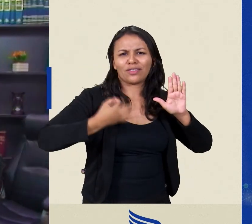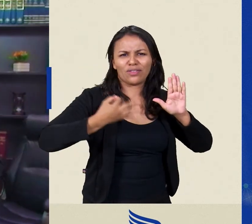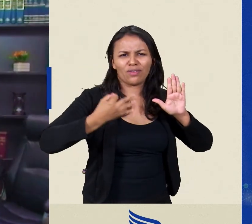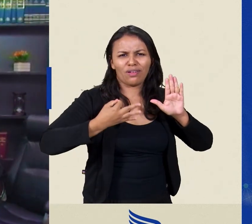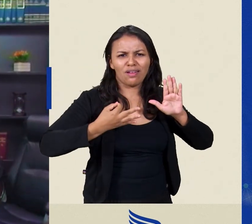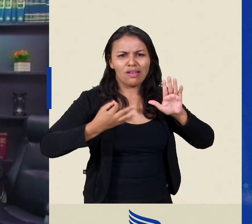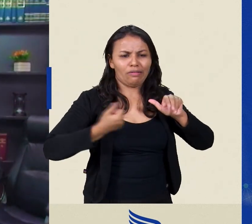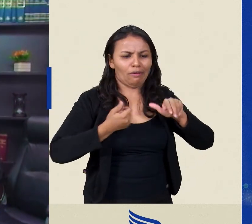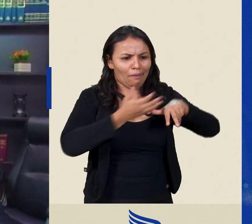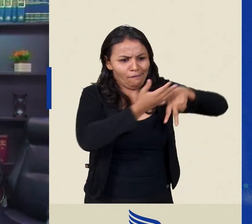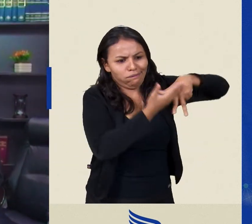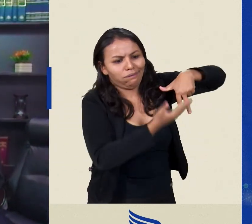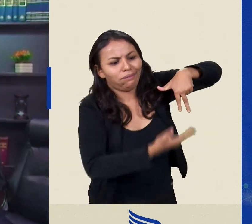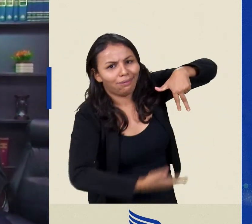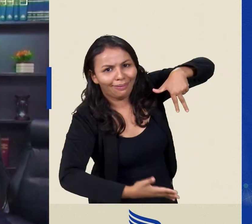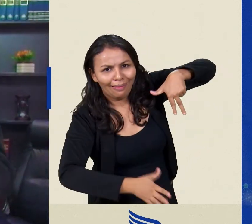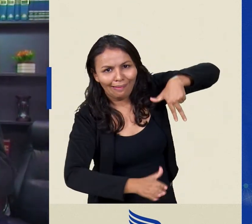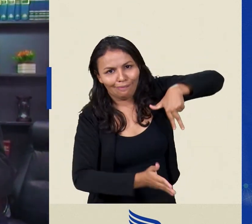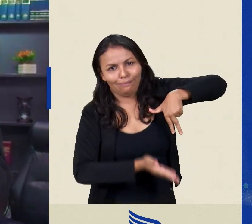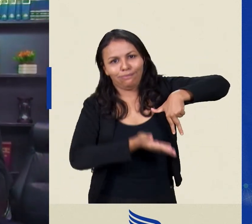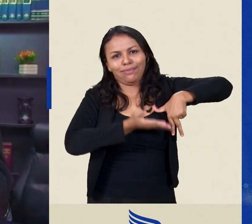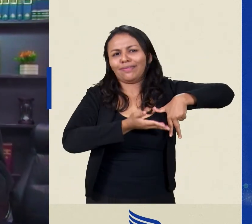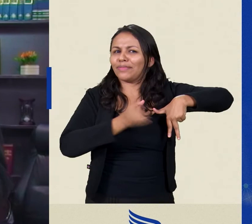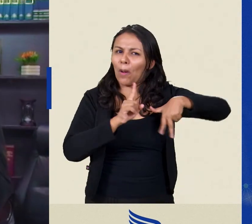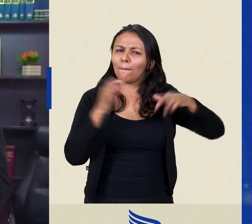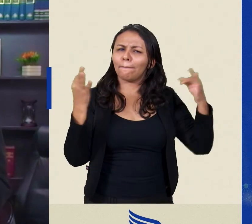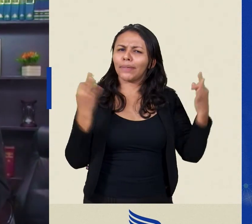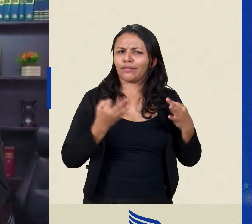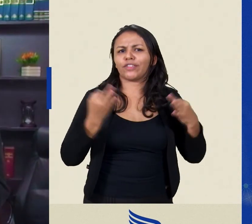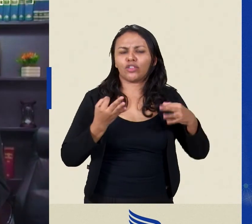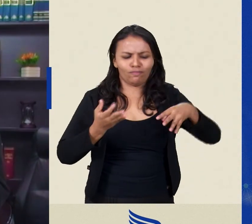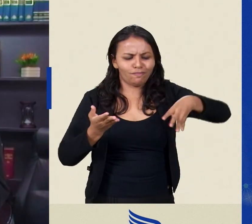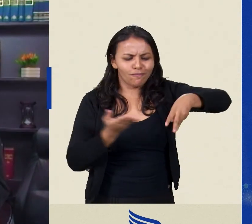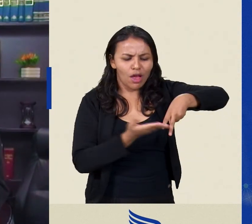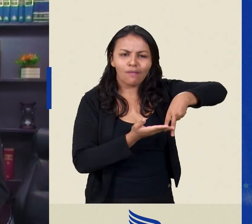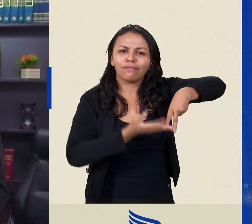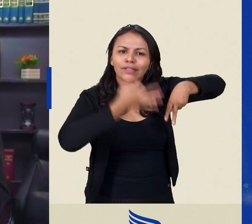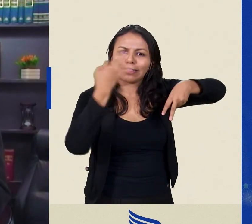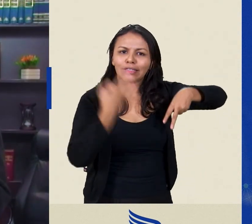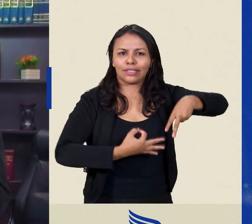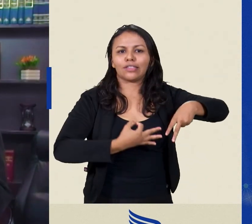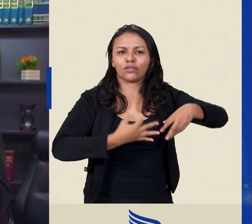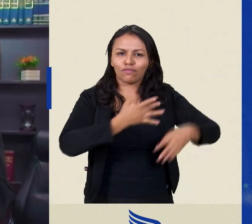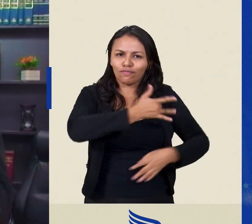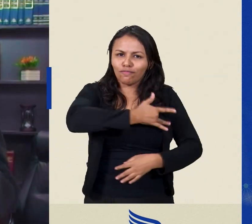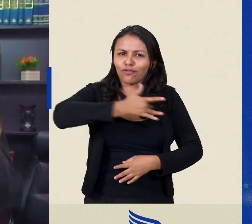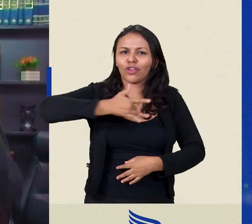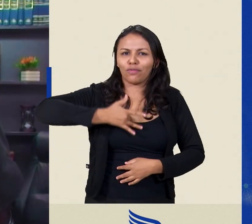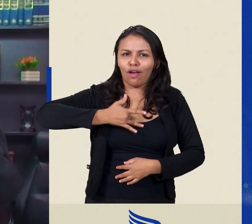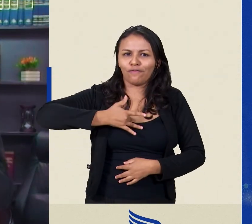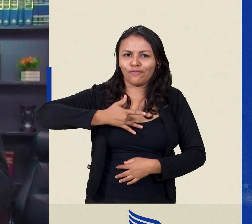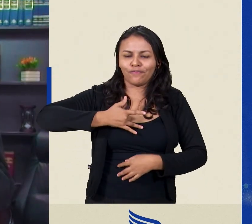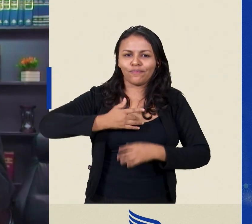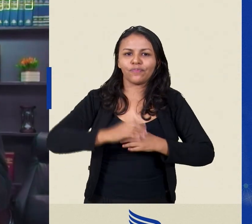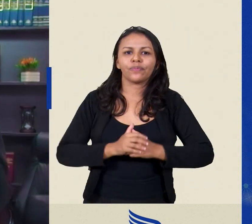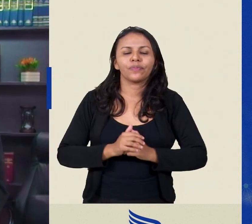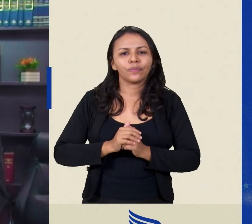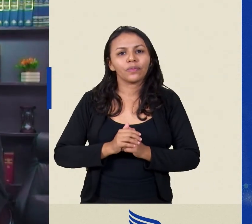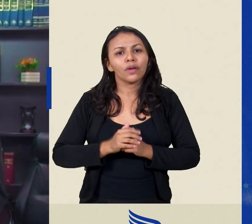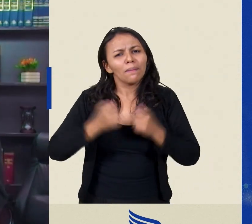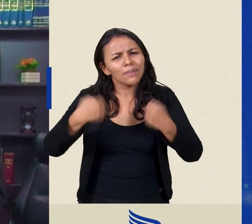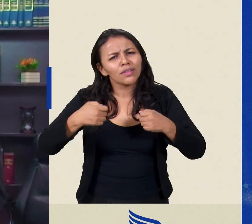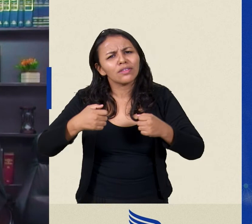os extremos. Modelo este apropriado, modesto e saudável. Devemos aceitar